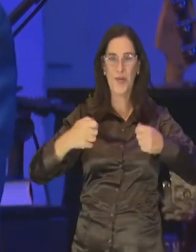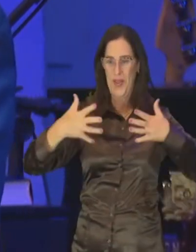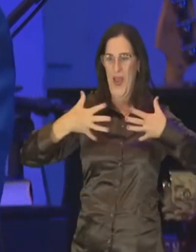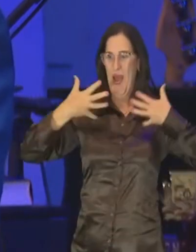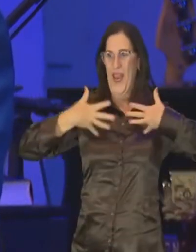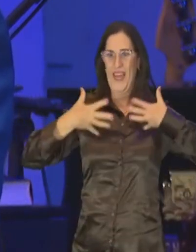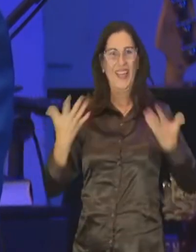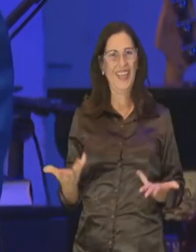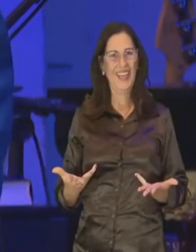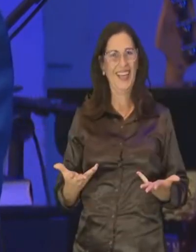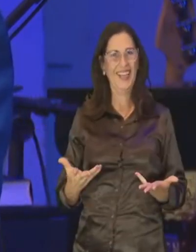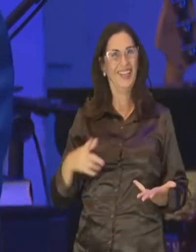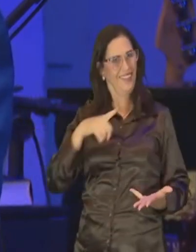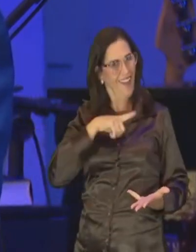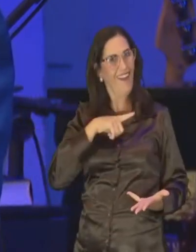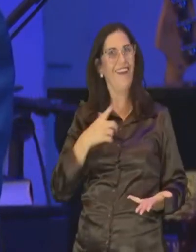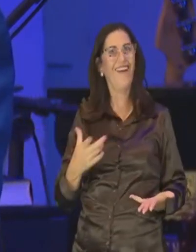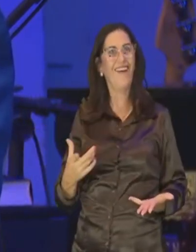alegria.